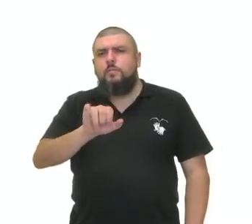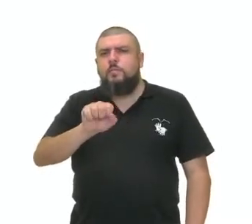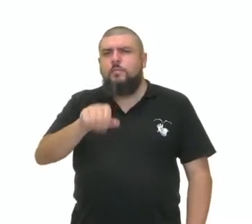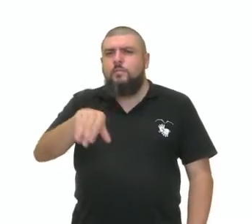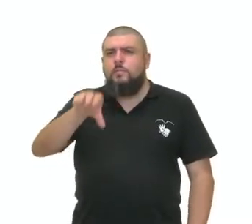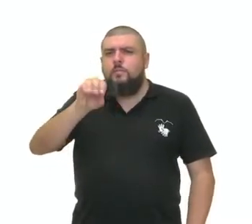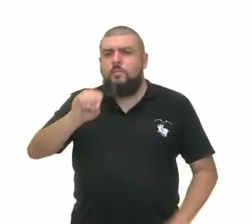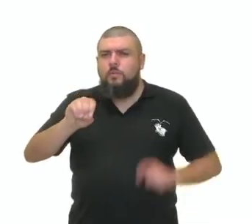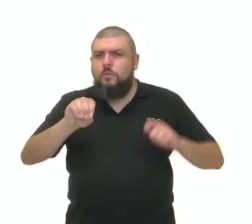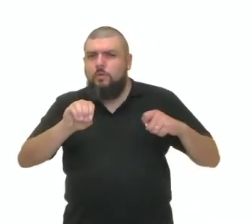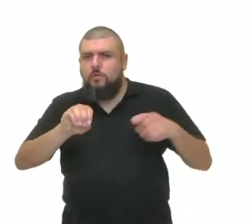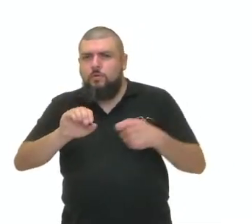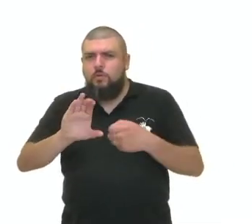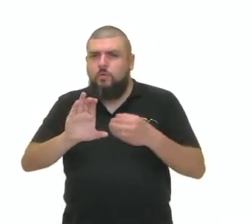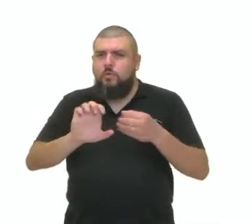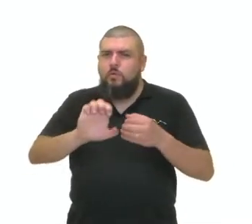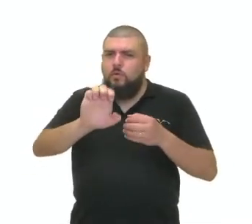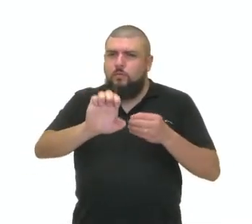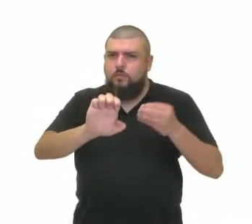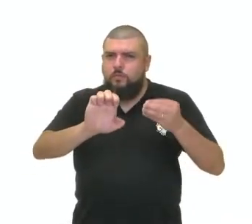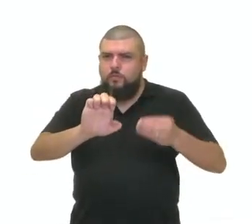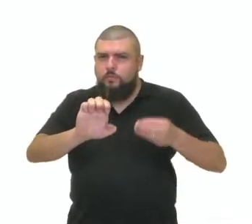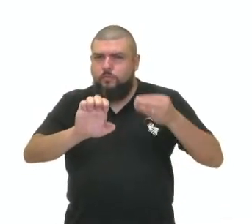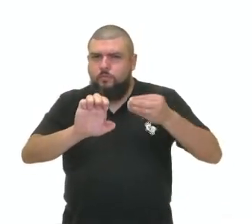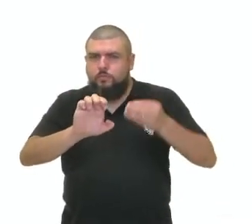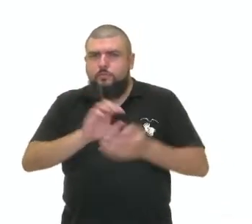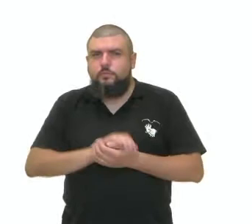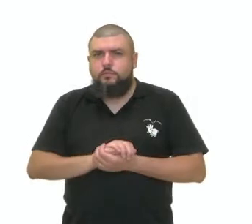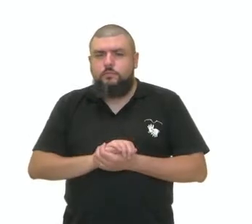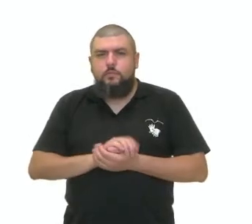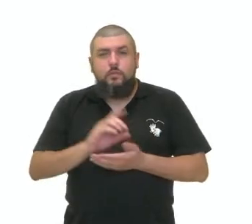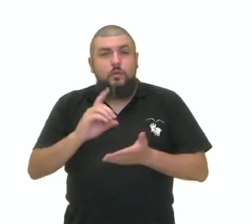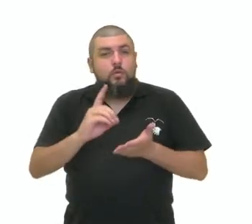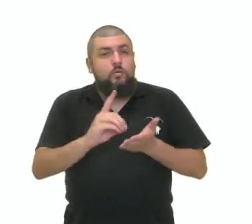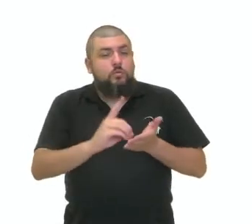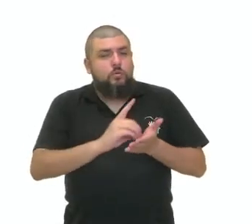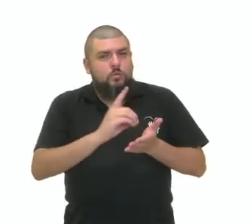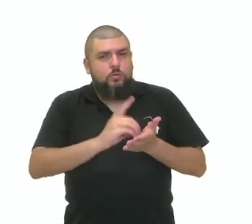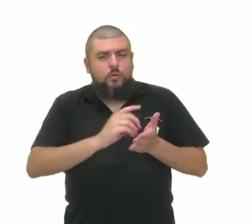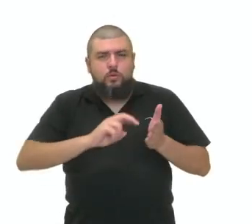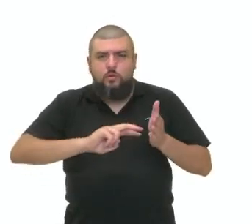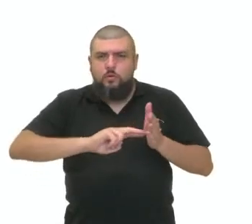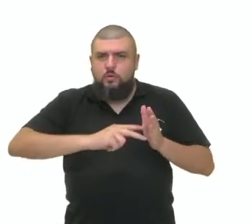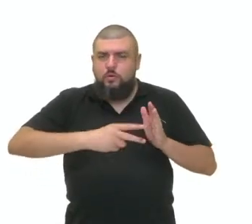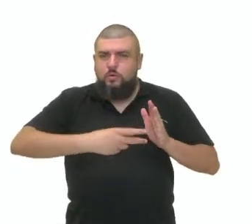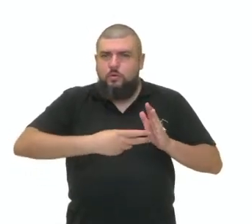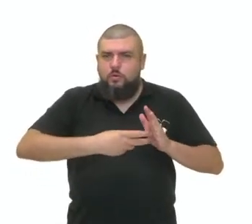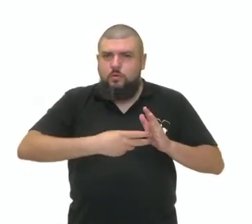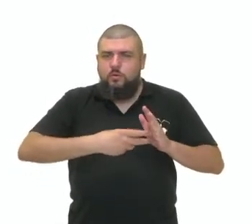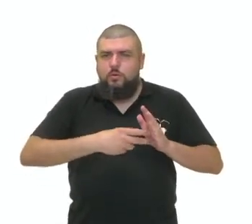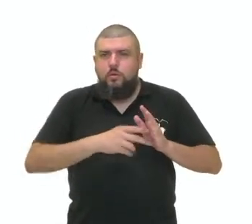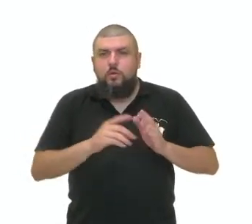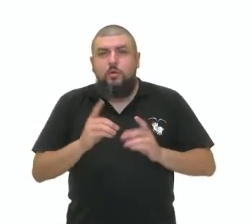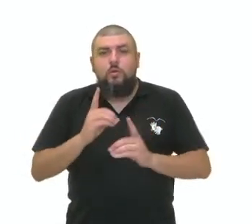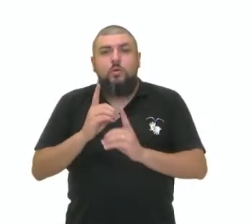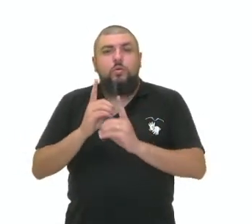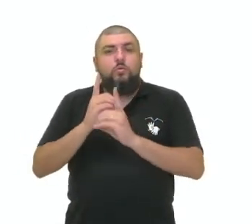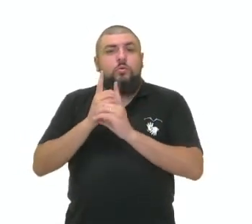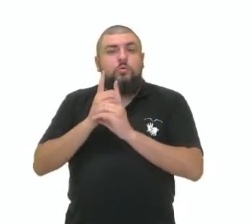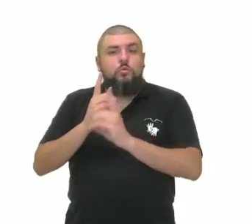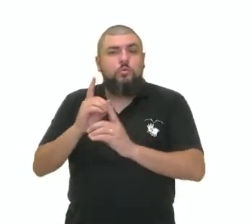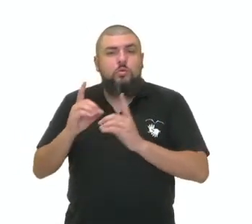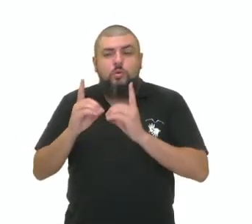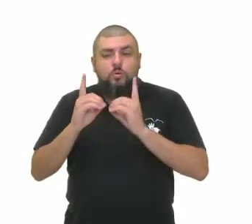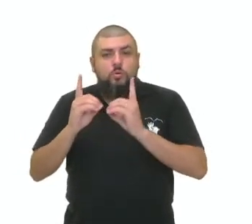Empirismo, se buscarmos no sentido de dicionário, significa a doutrina filosófica que afirma ser o